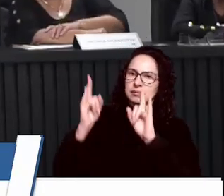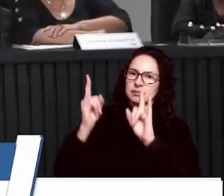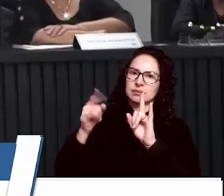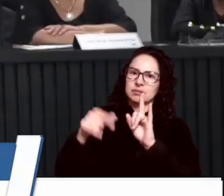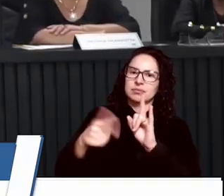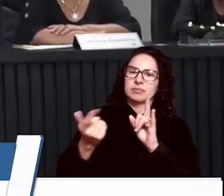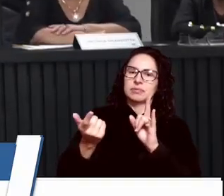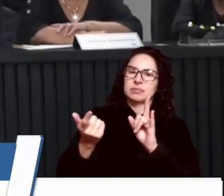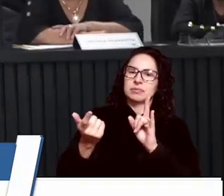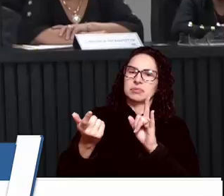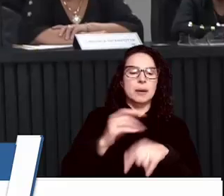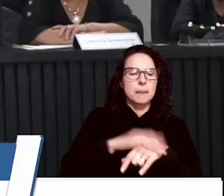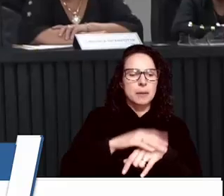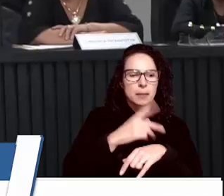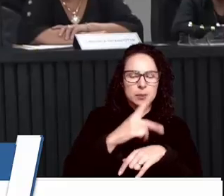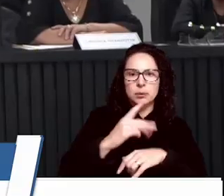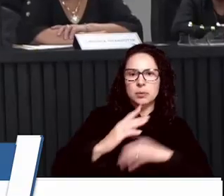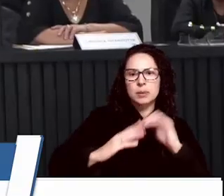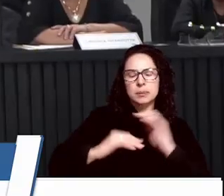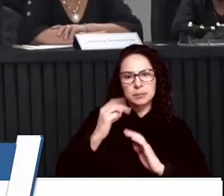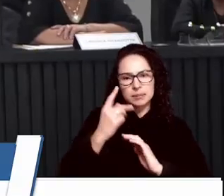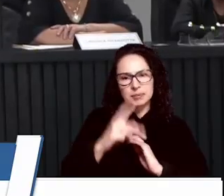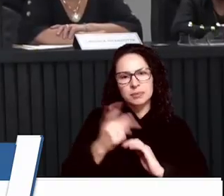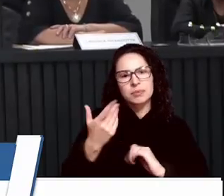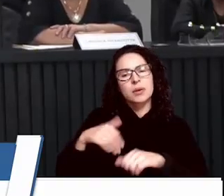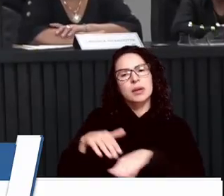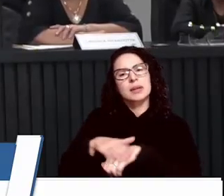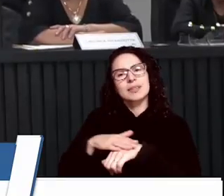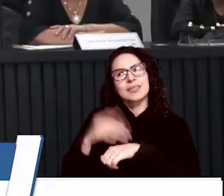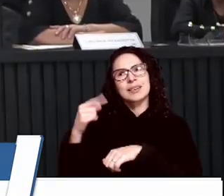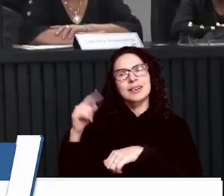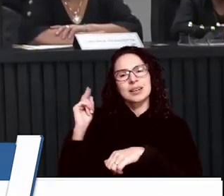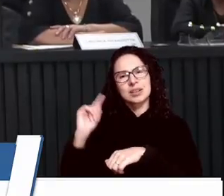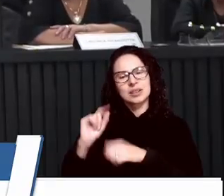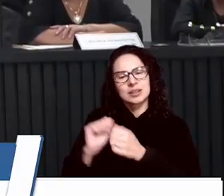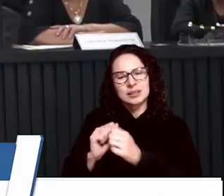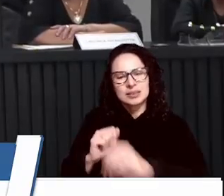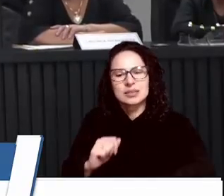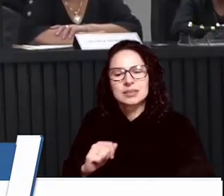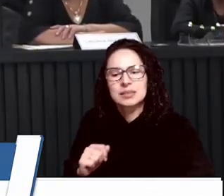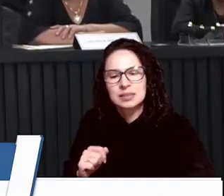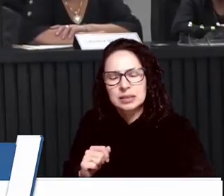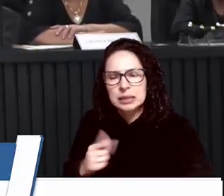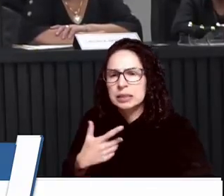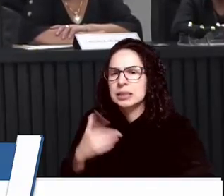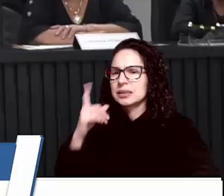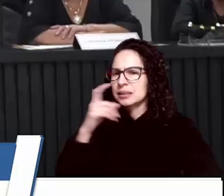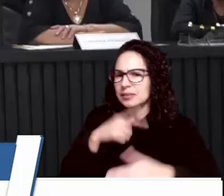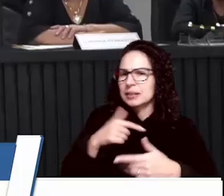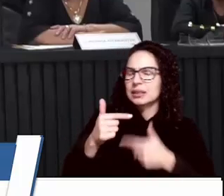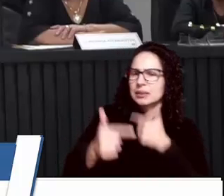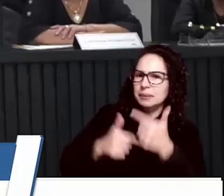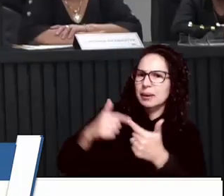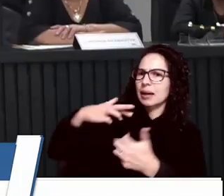com a sua competência, e nós conversamos aquele dia com o Bruno, né, a dor de cabeça que teve, está deixando